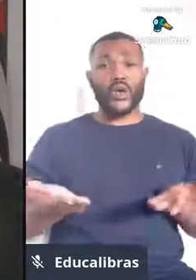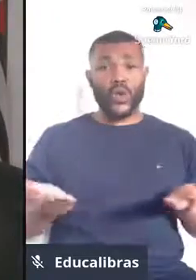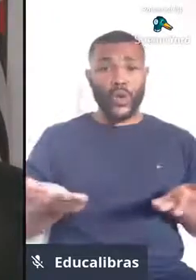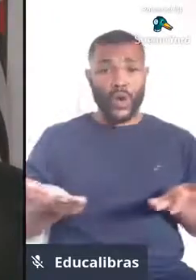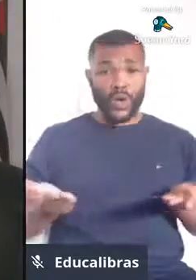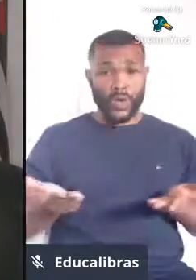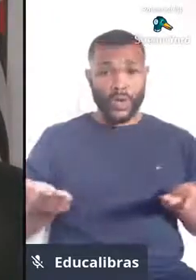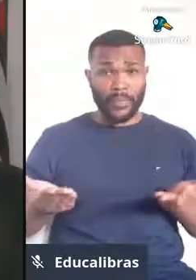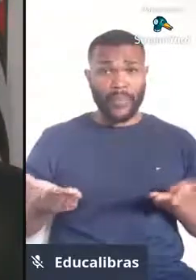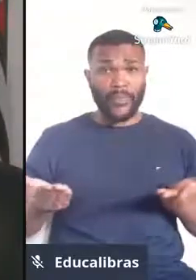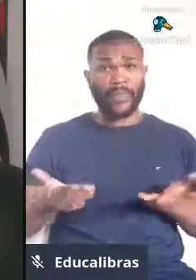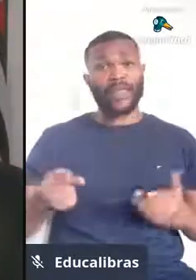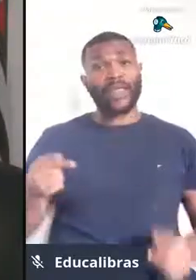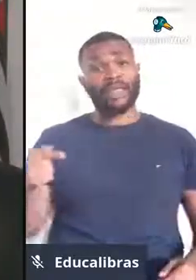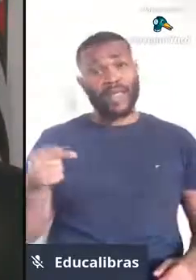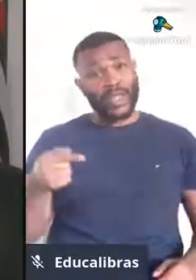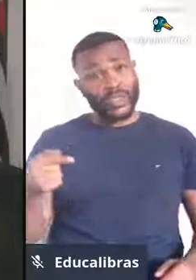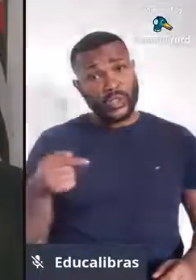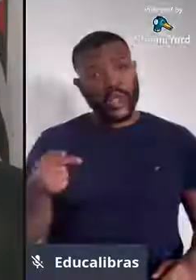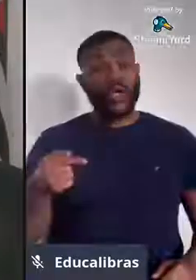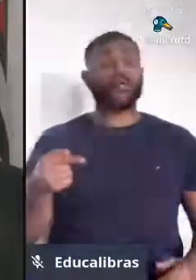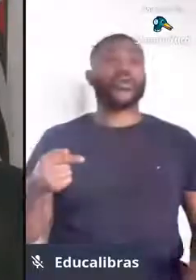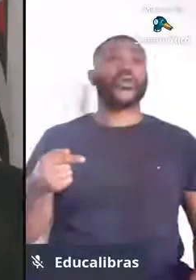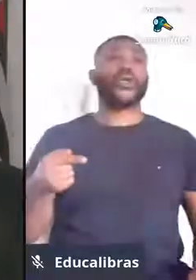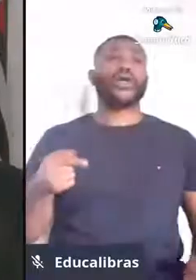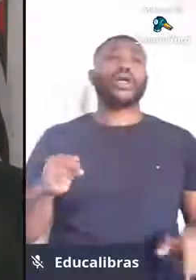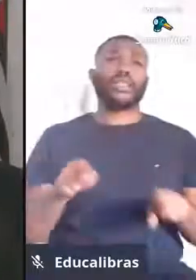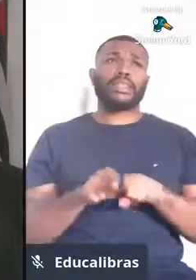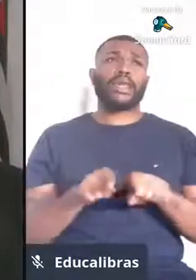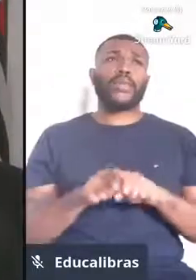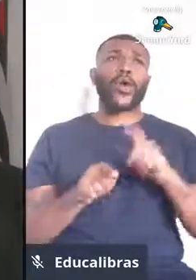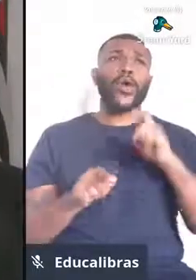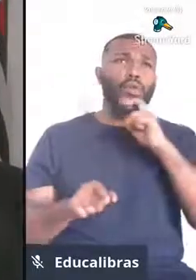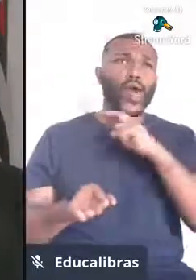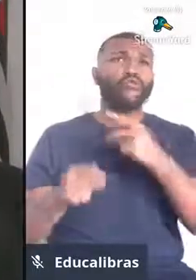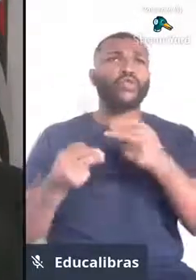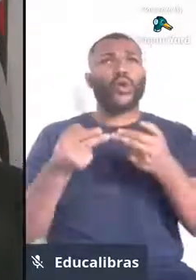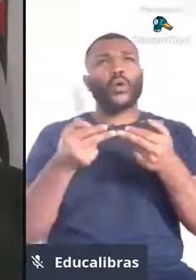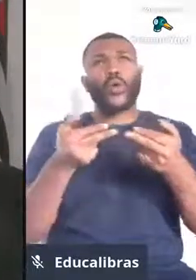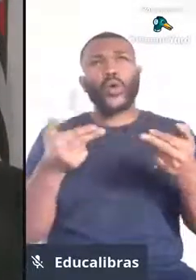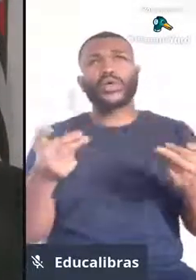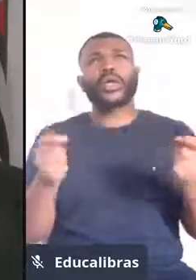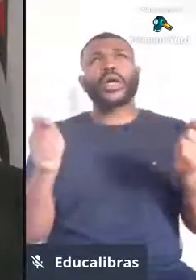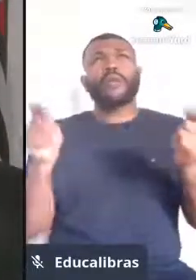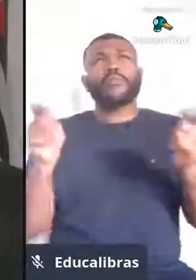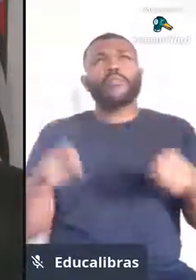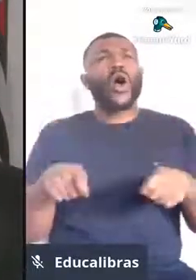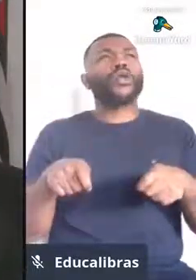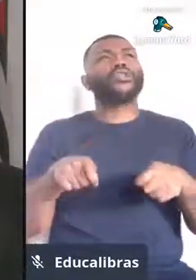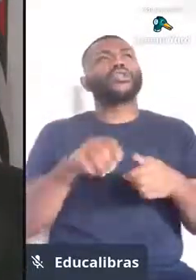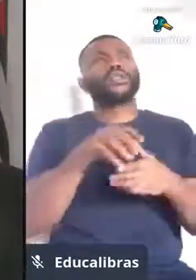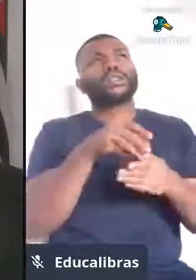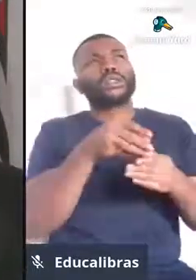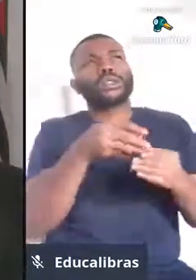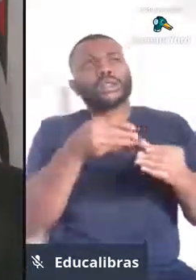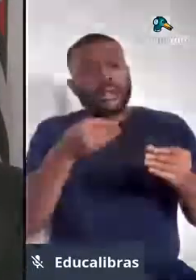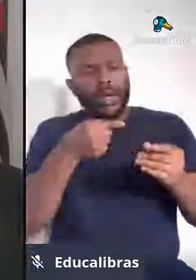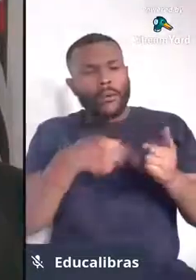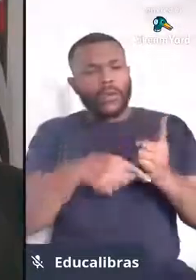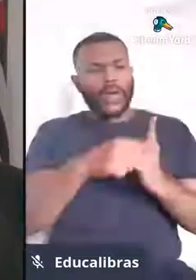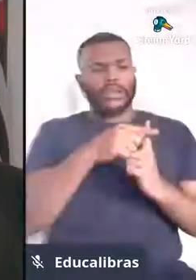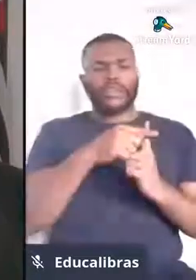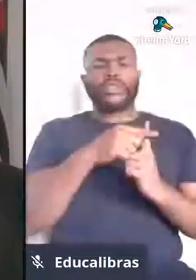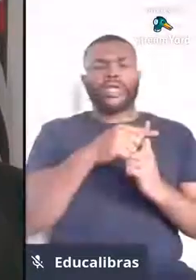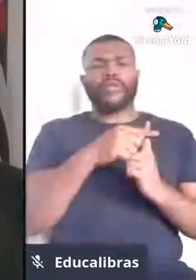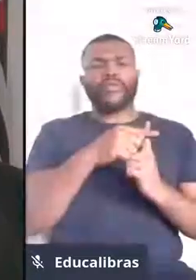muito negativo. Ele, obviamente, ele tem algumas questões que você pode tirar dele que são positivas, mas, em